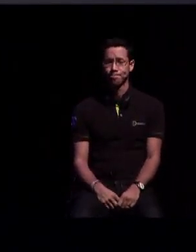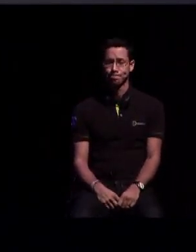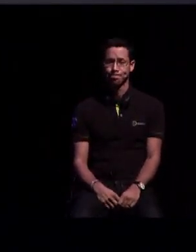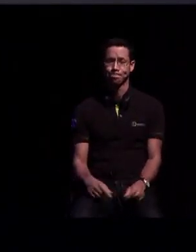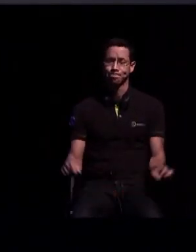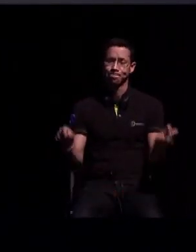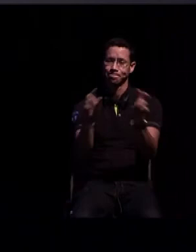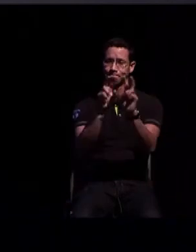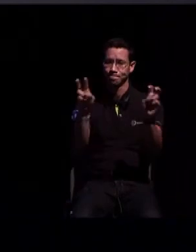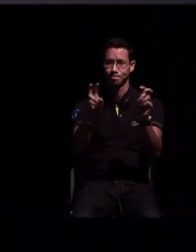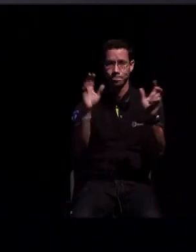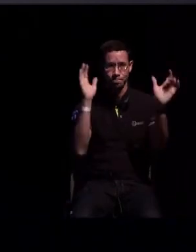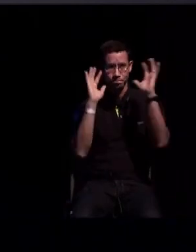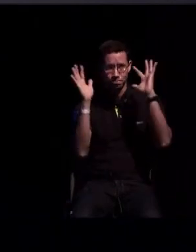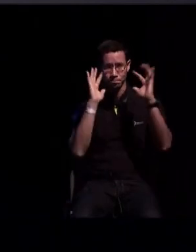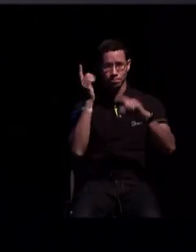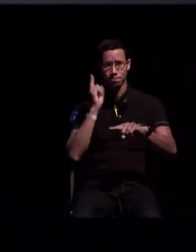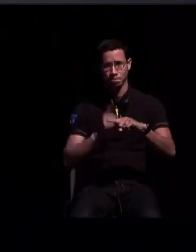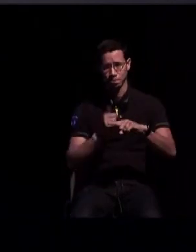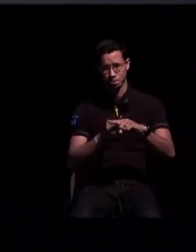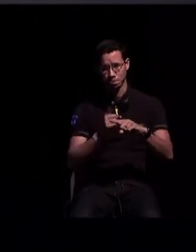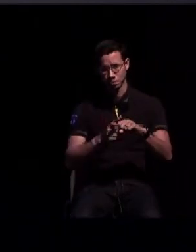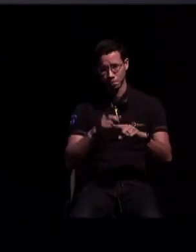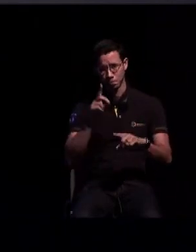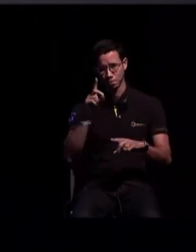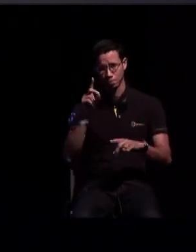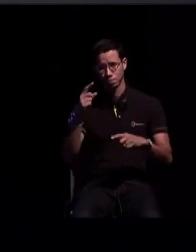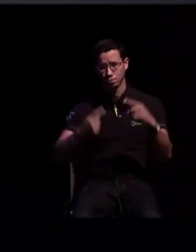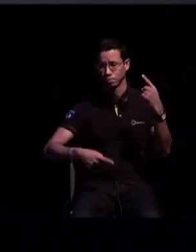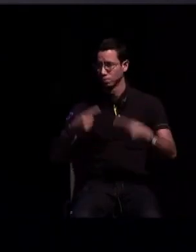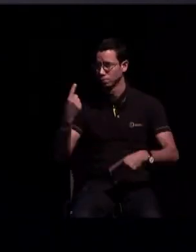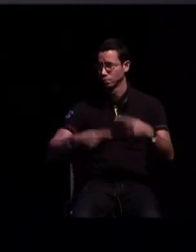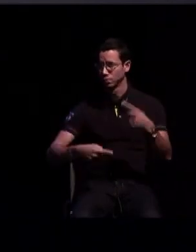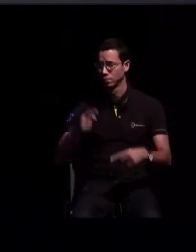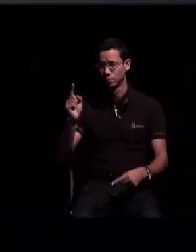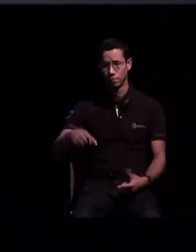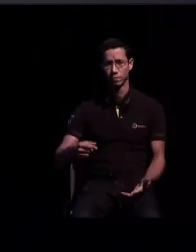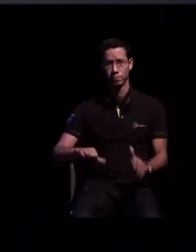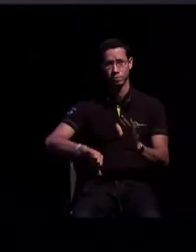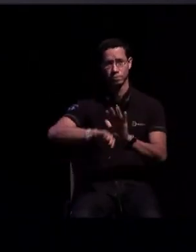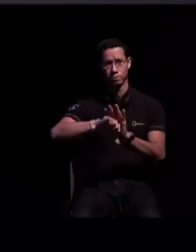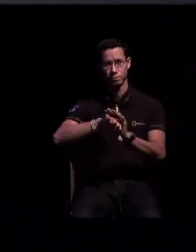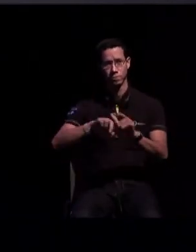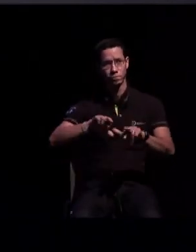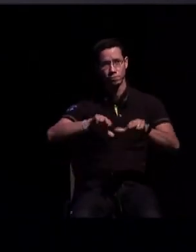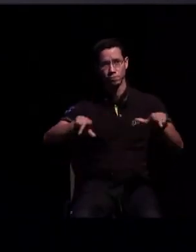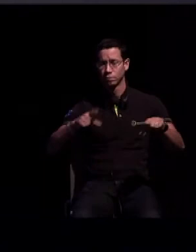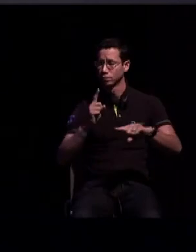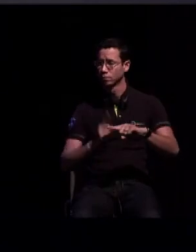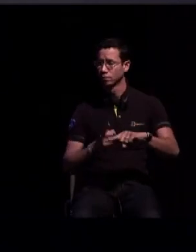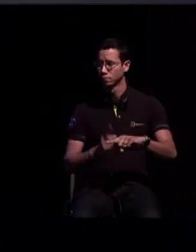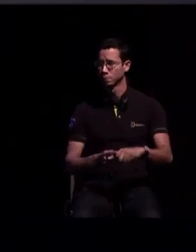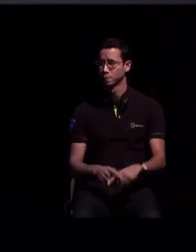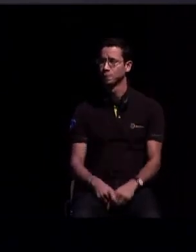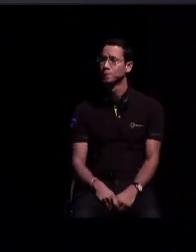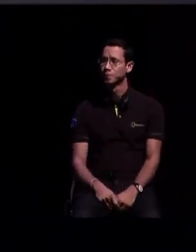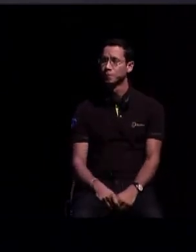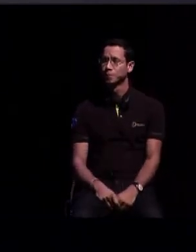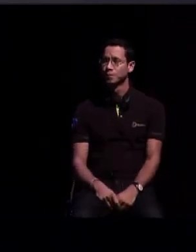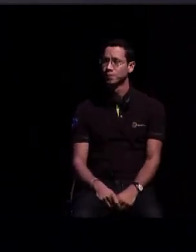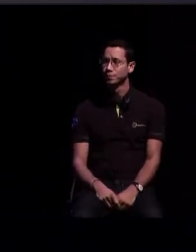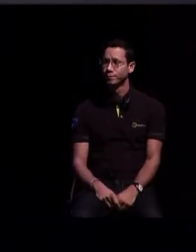é a gente pensar por que a política é criminalizada e foi transformada em bode expiatório. Né? Ou seja, para não nos...